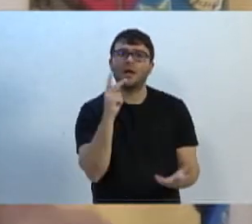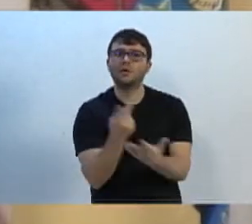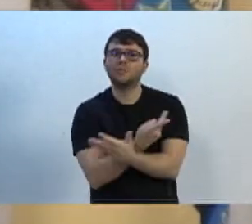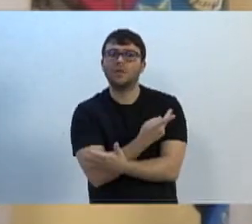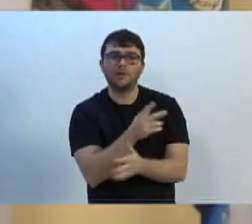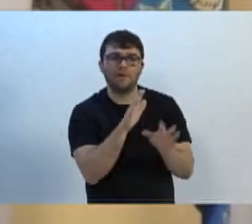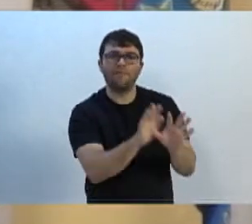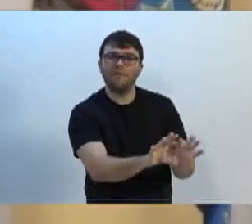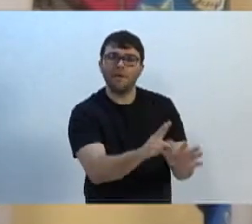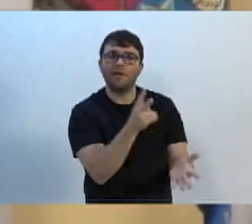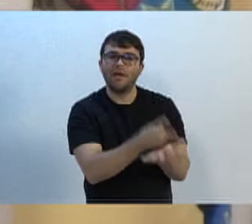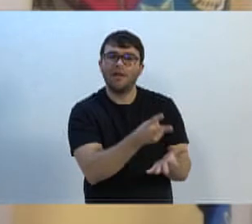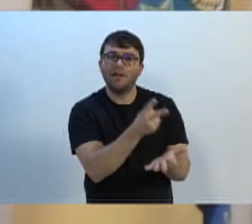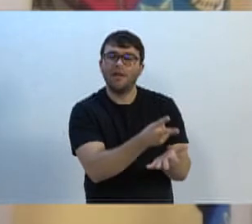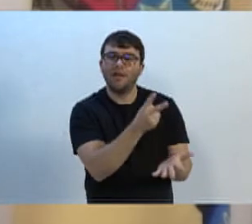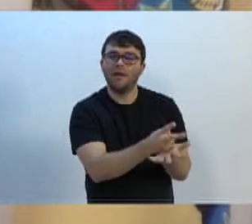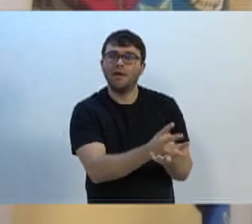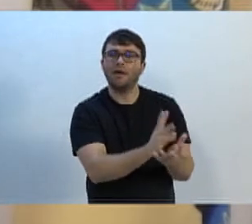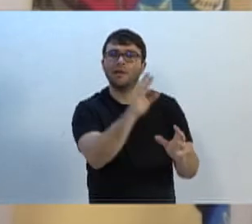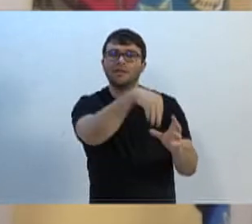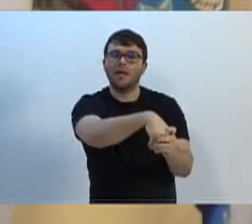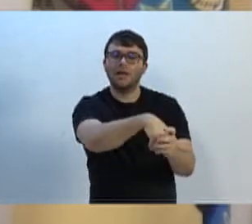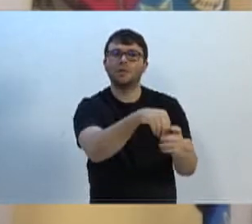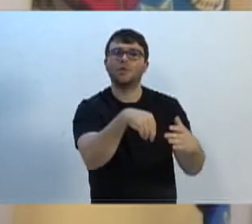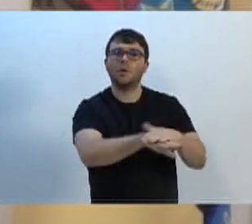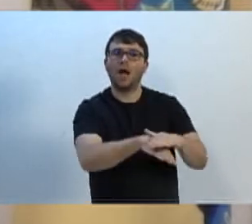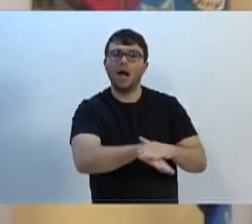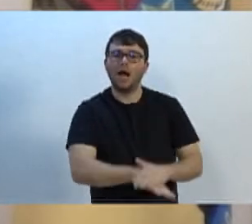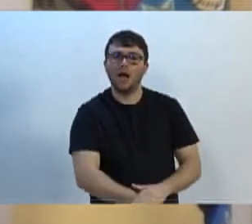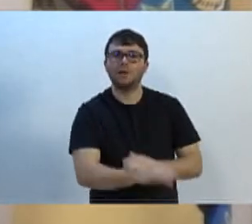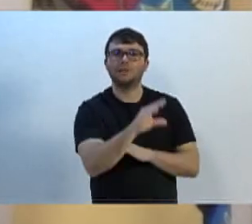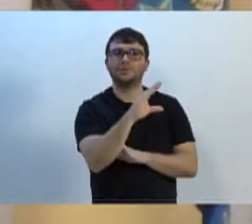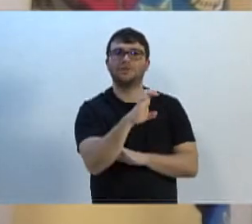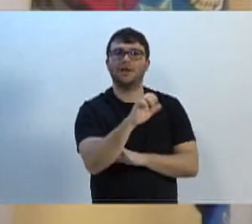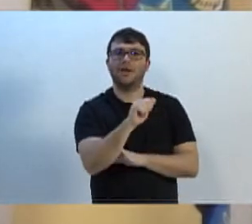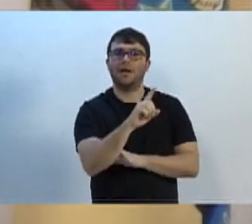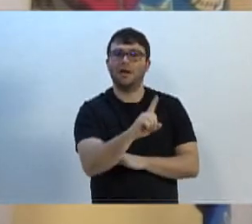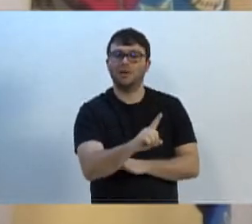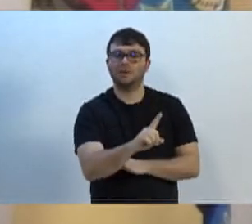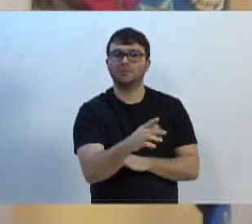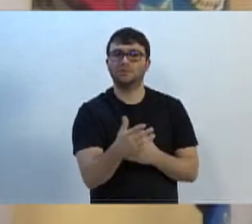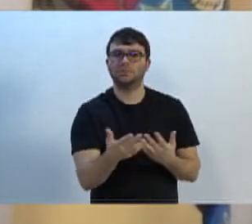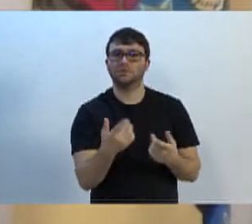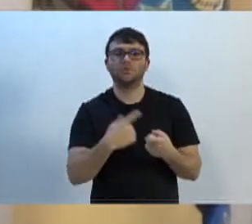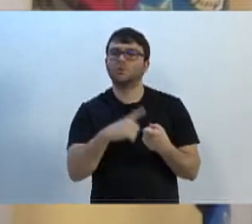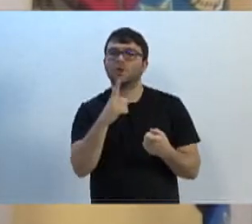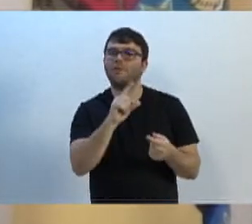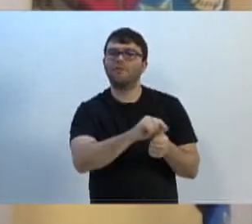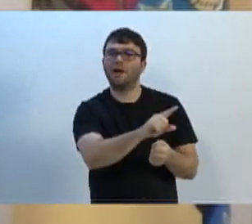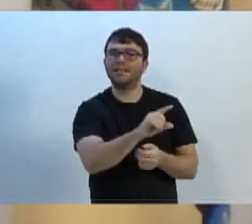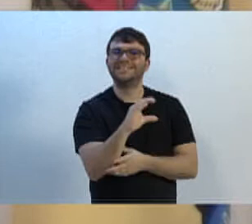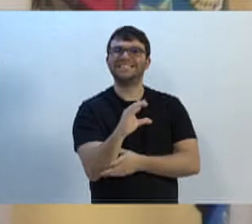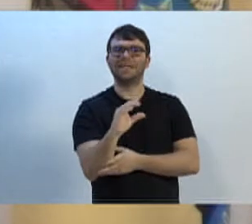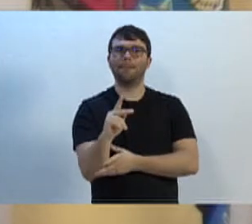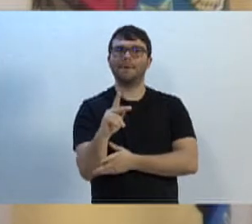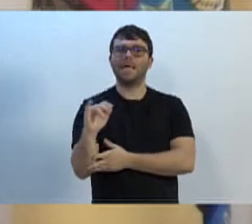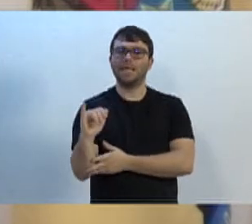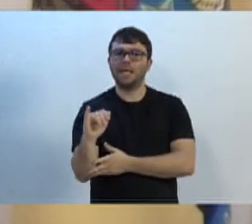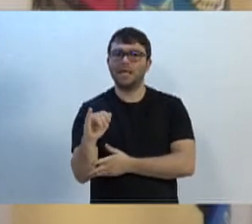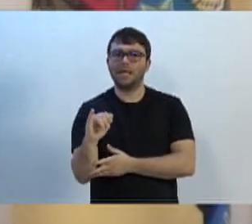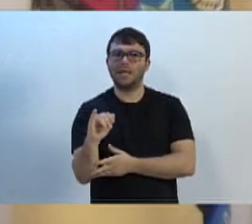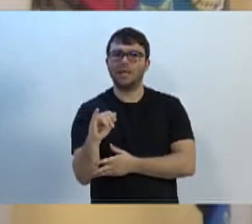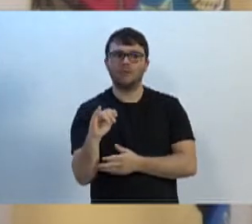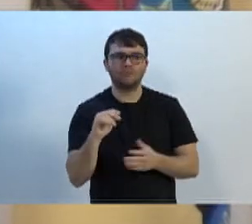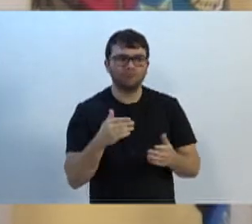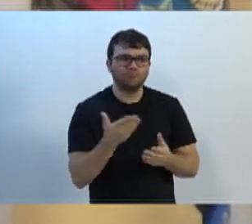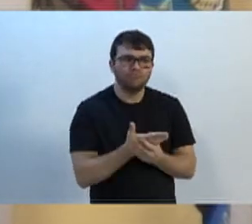seguram tanta mercadoria daquele cidade o que que acontece Afinal de conta por que que não faz uma CPI disso aí tantos